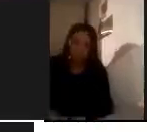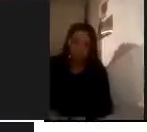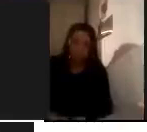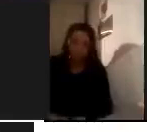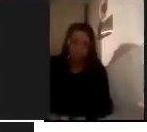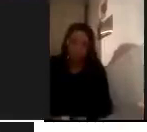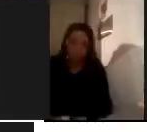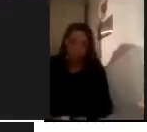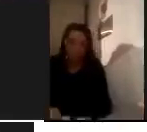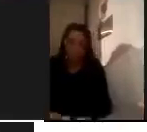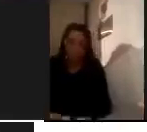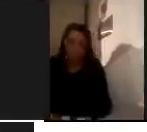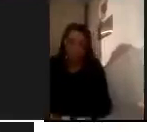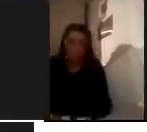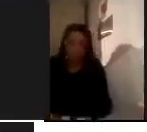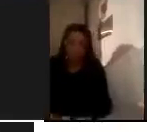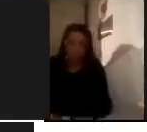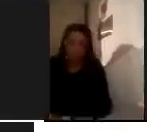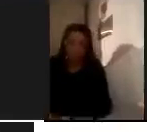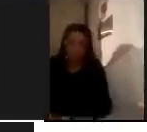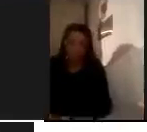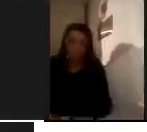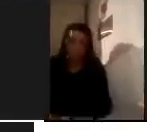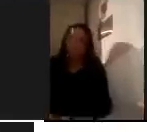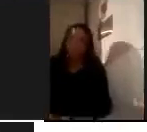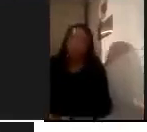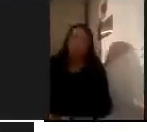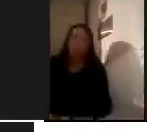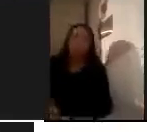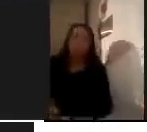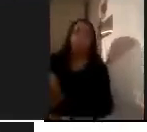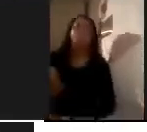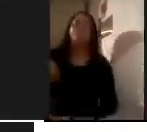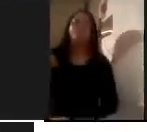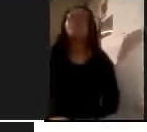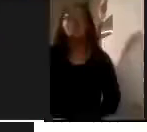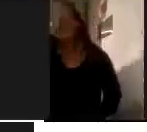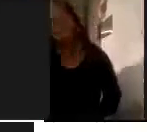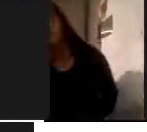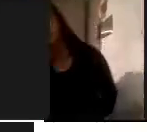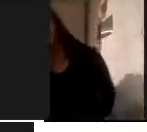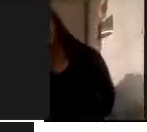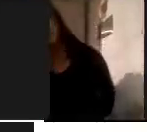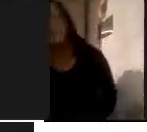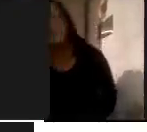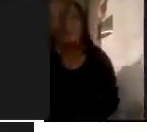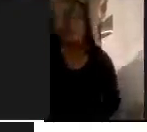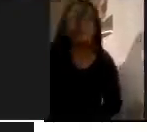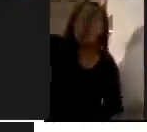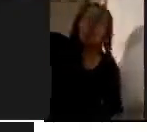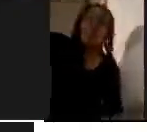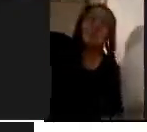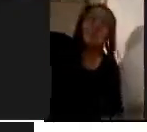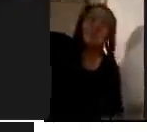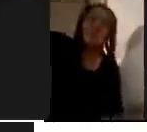quente sempre vasodilata, né? Então os vasos ficam bem maiores e aí esse leite começa a descer